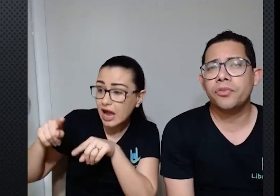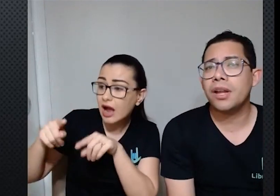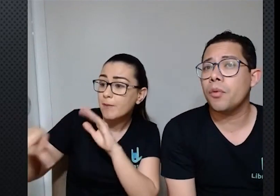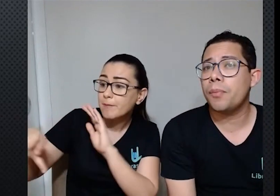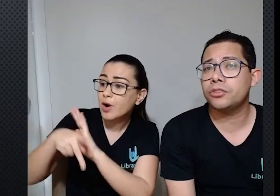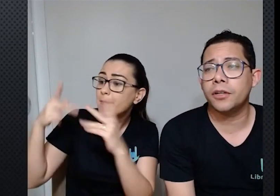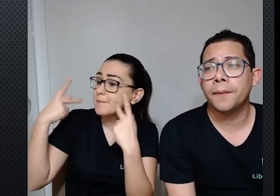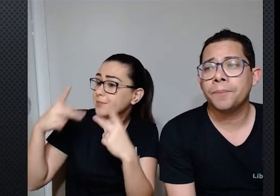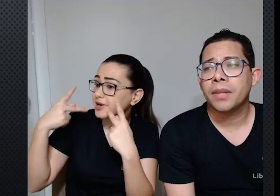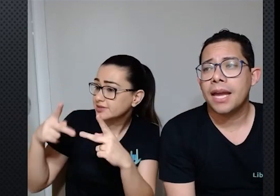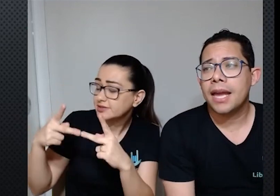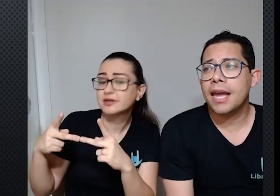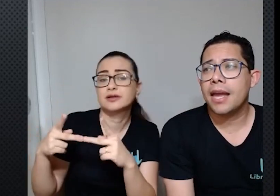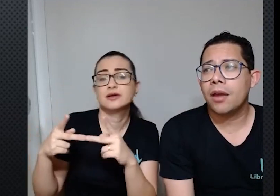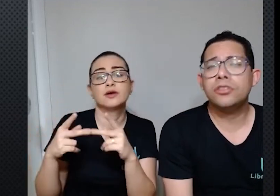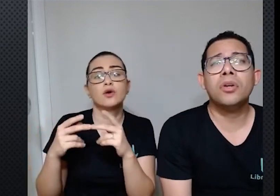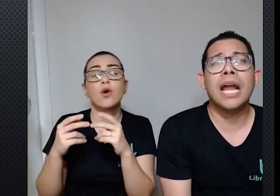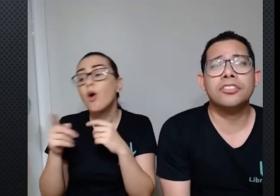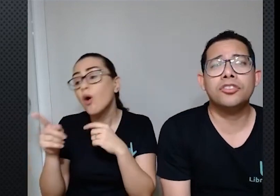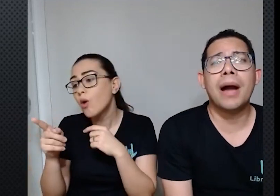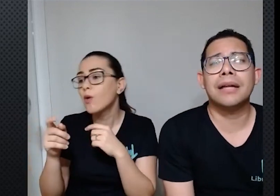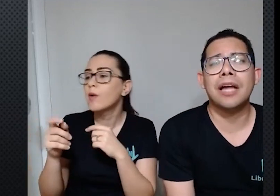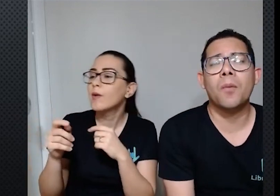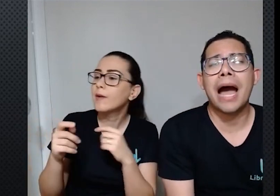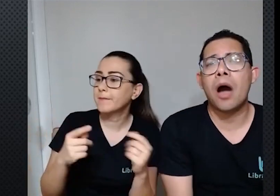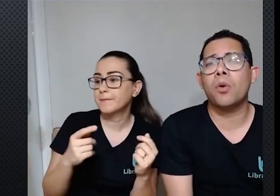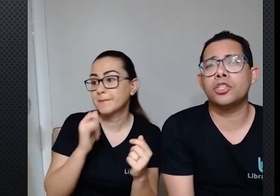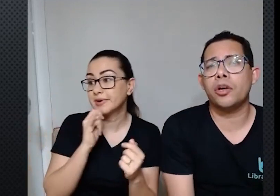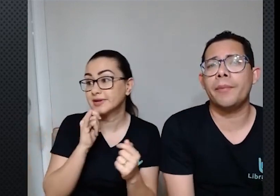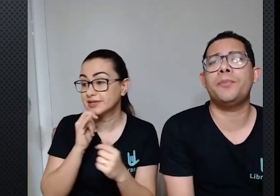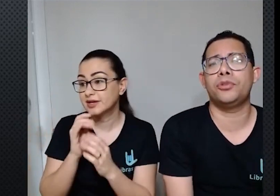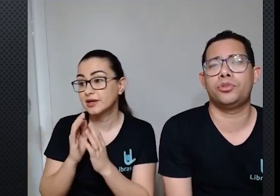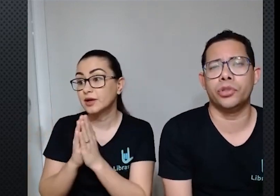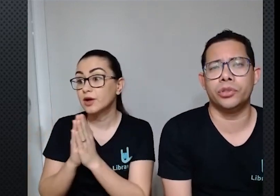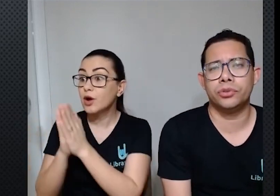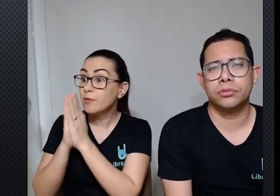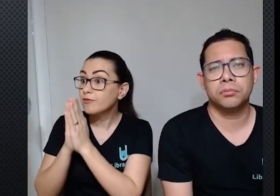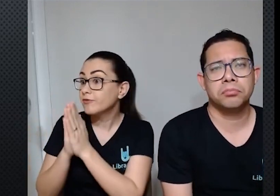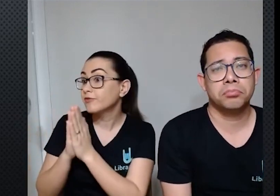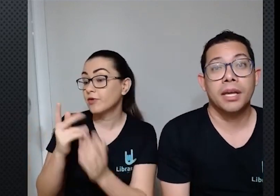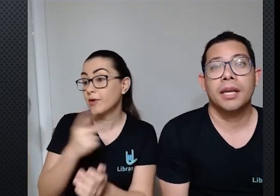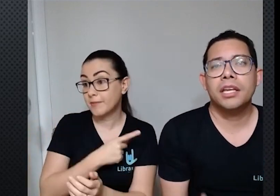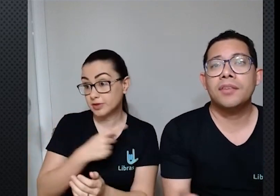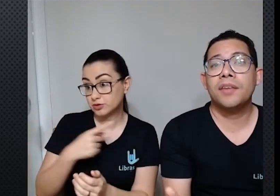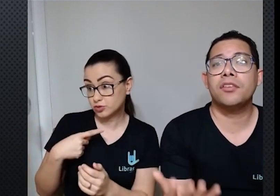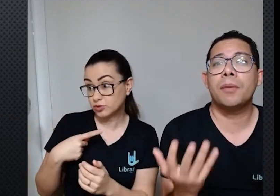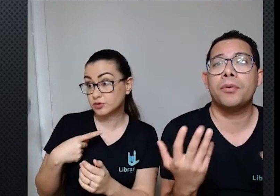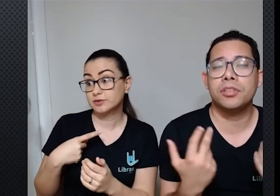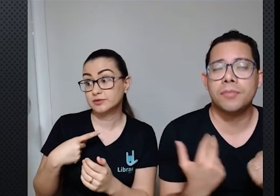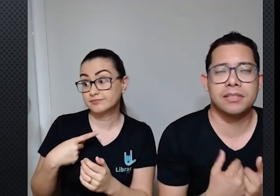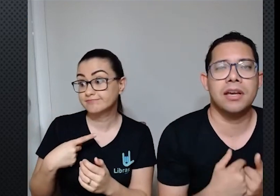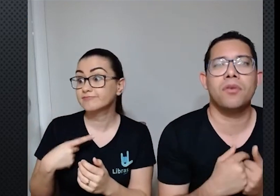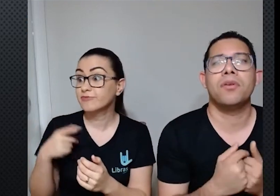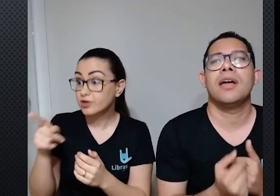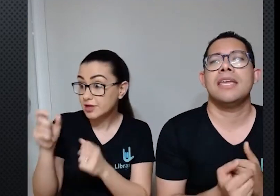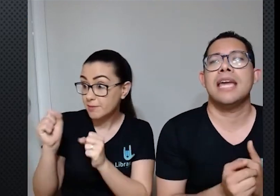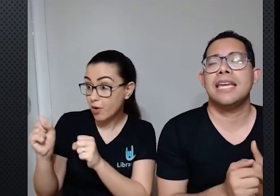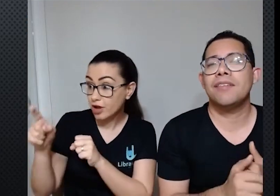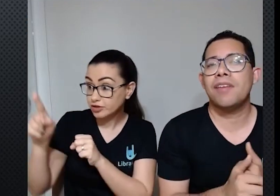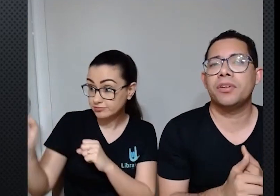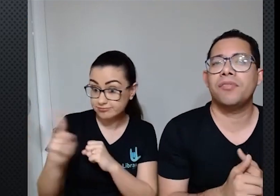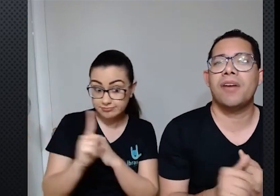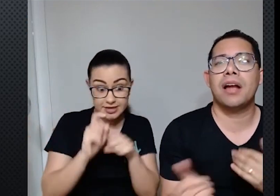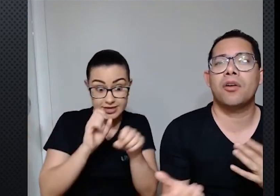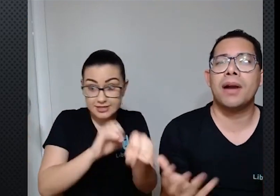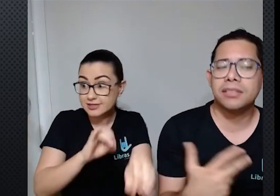você pode falar, ô pastor, o que o senhor acha de dar uma aula somente para os surdos? Isso vai fazer uma aproximação e aí